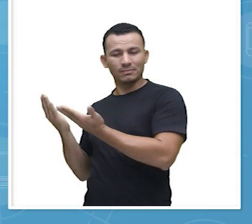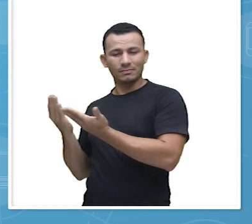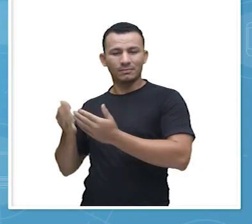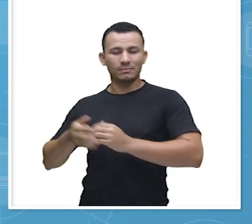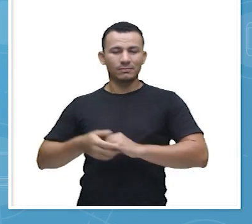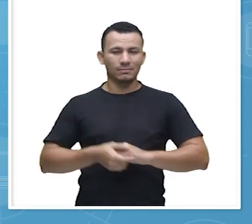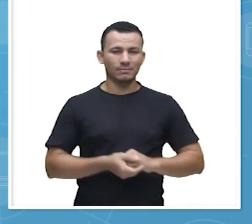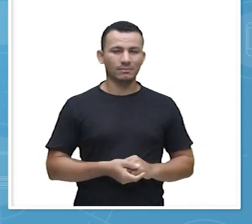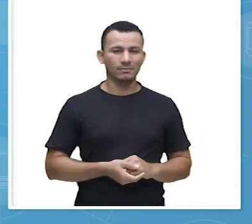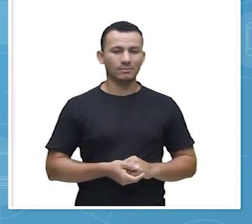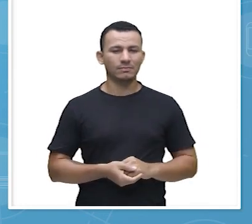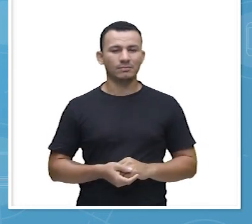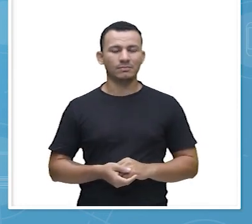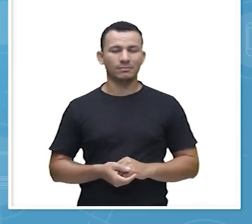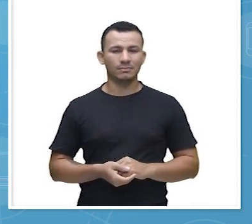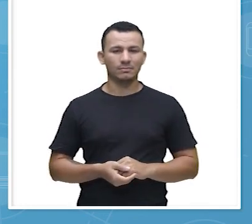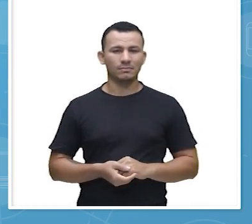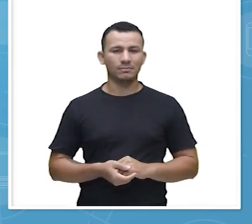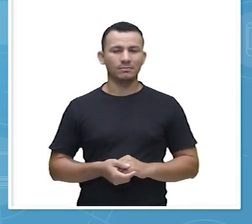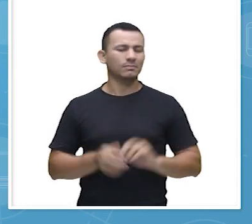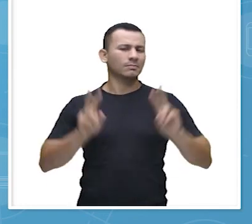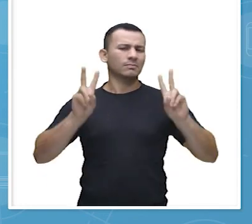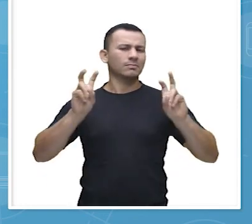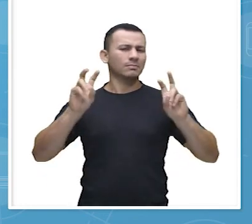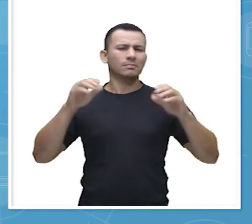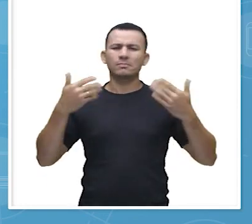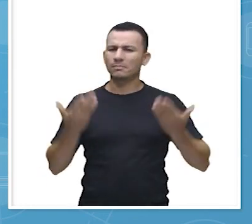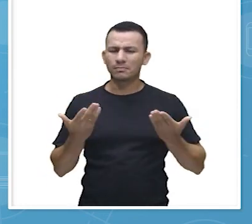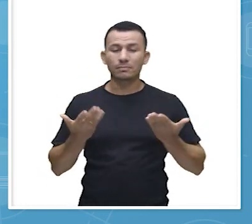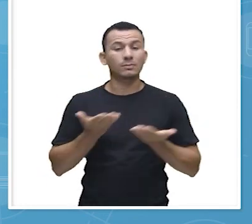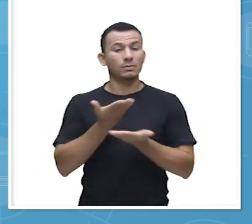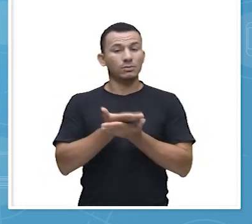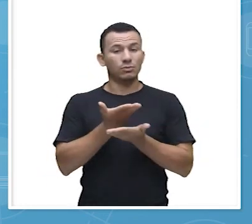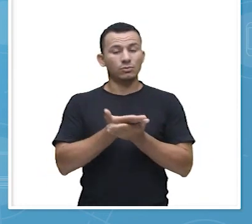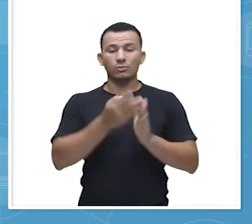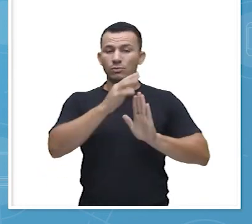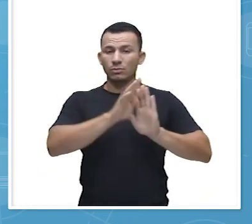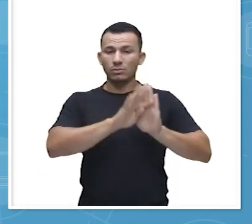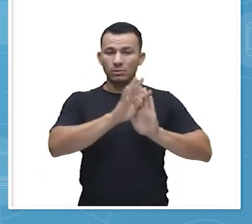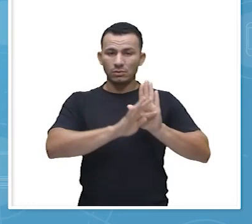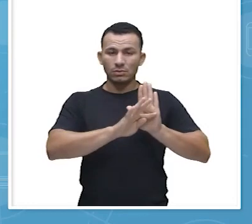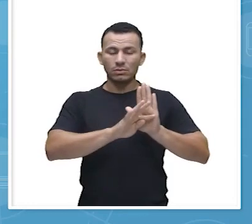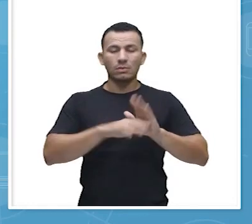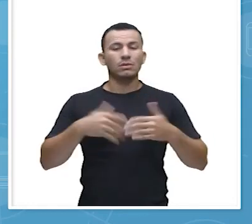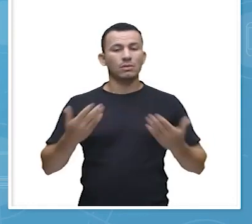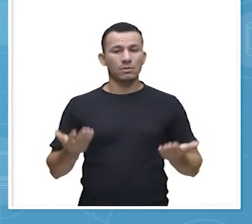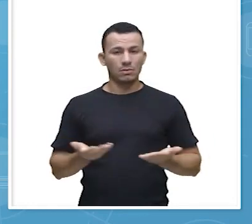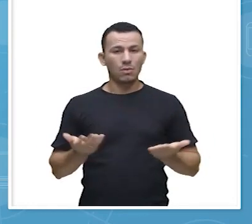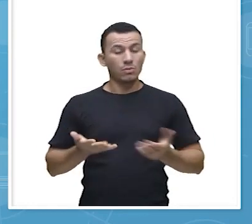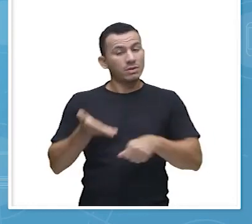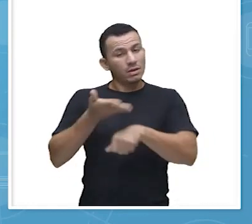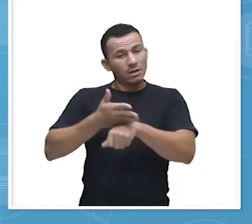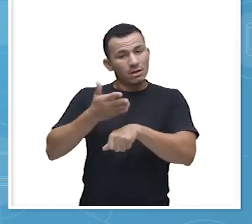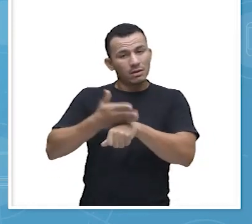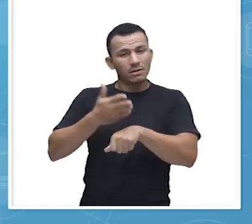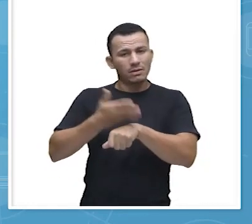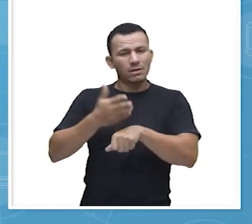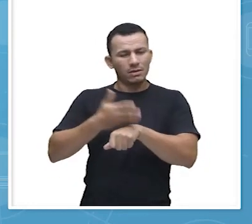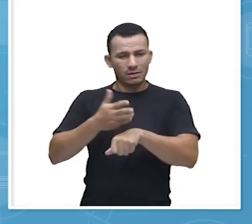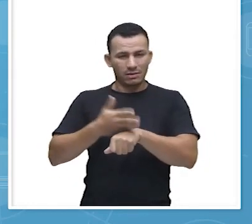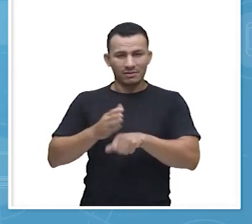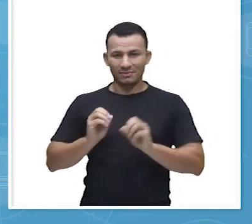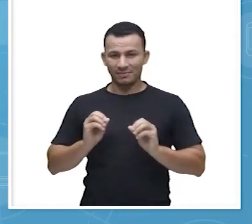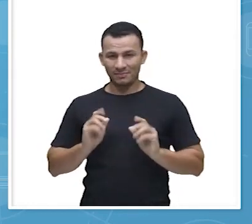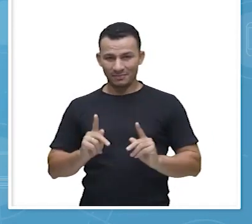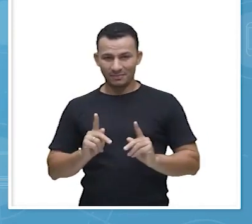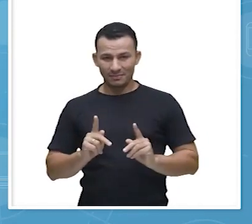3, nós então estamos falando de estudos textuais, mas hoje é para praticar, é para exercitar,